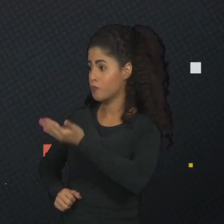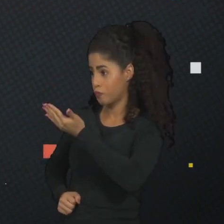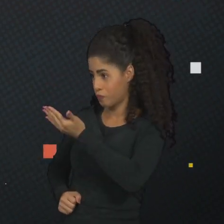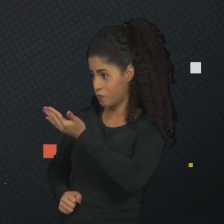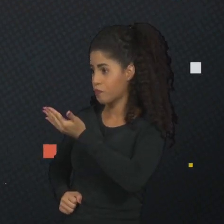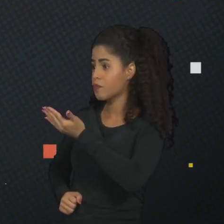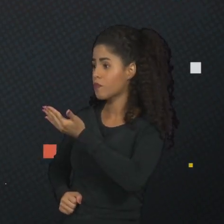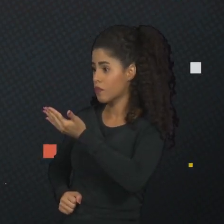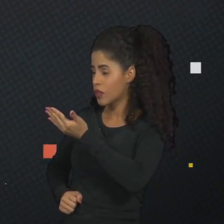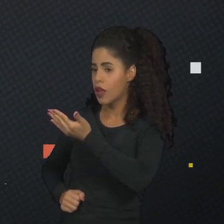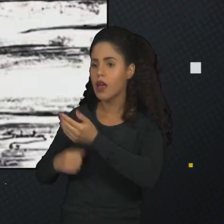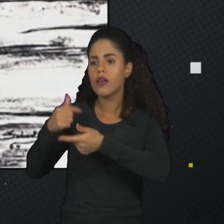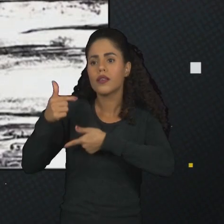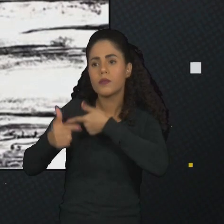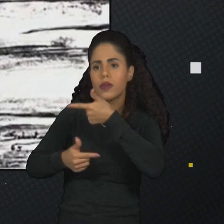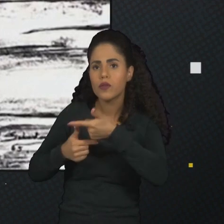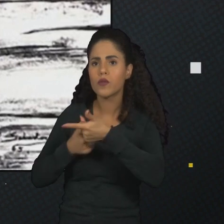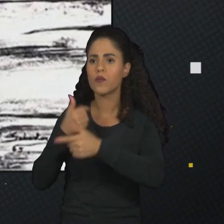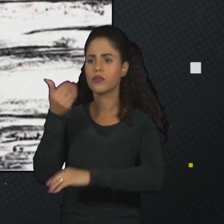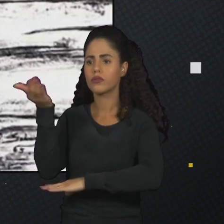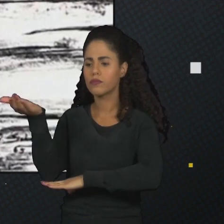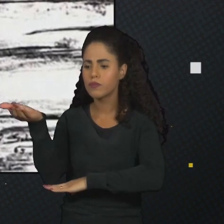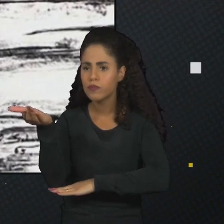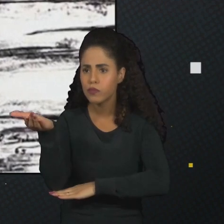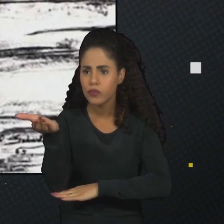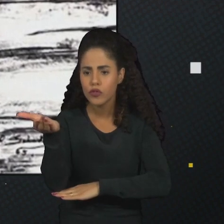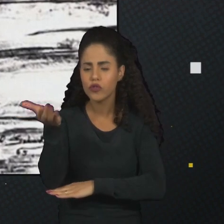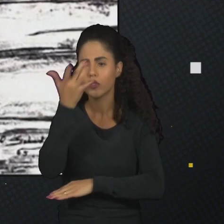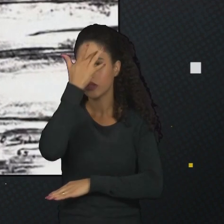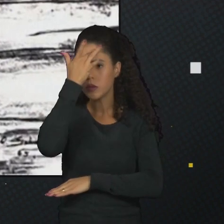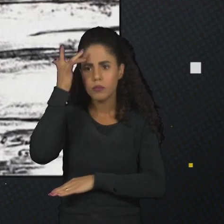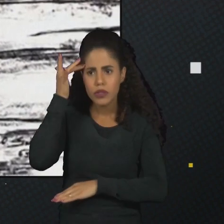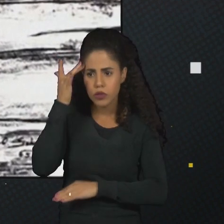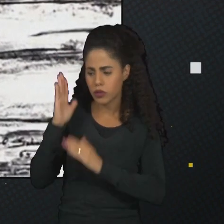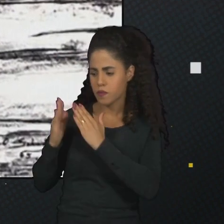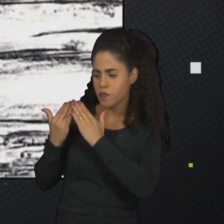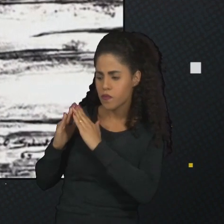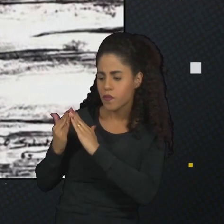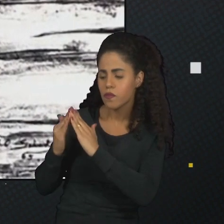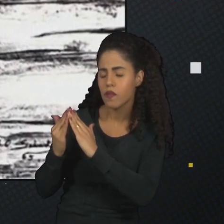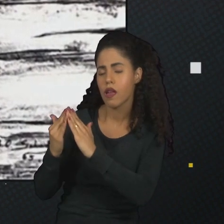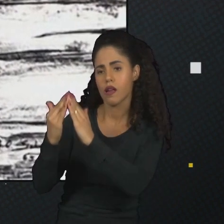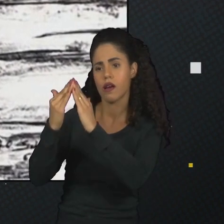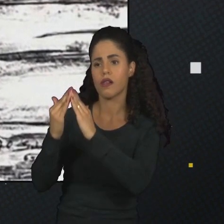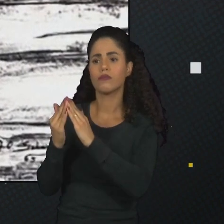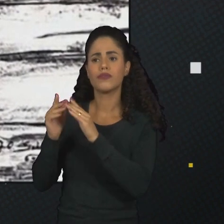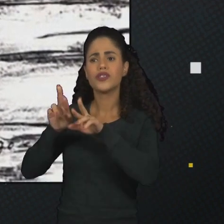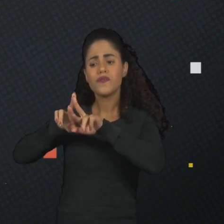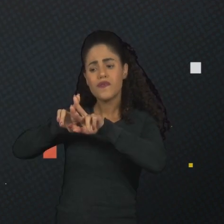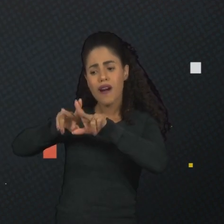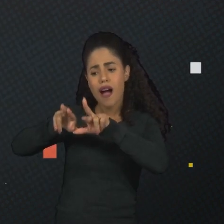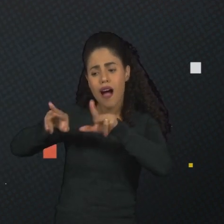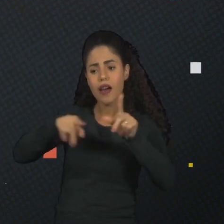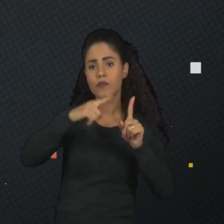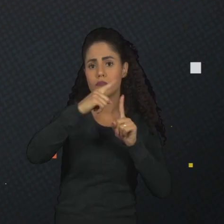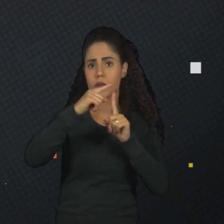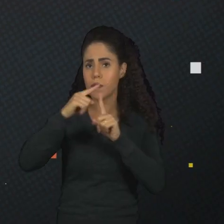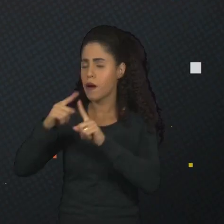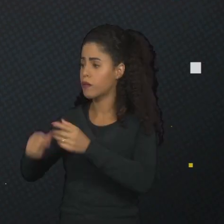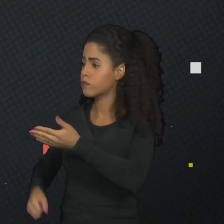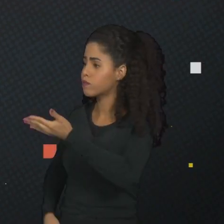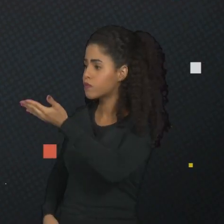mendigos, trabalhadores na terra, favelas, e foi a